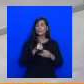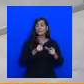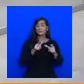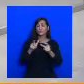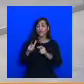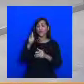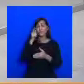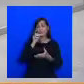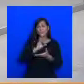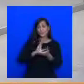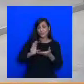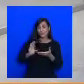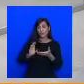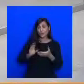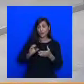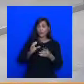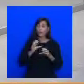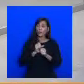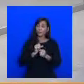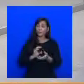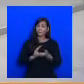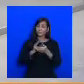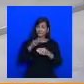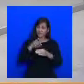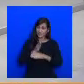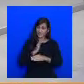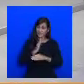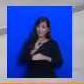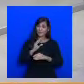são as apostas vencedoras ou se o prêmio está acumulado